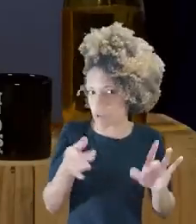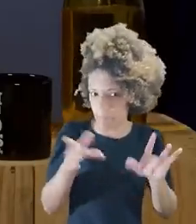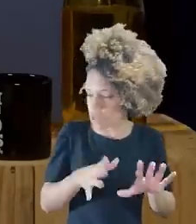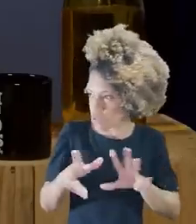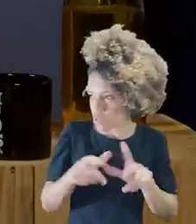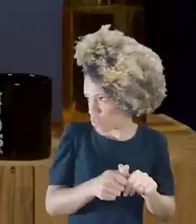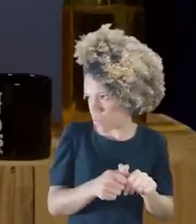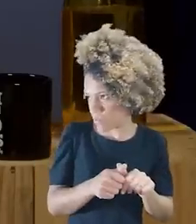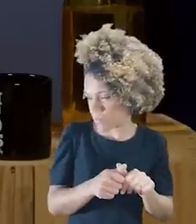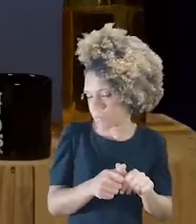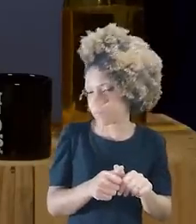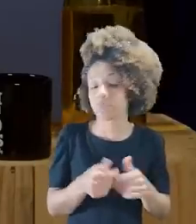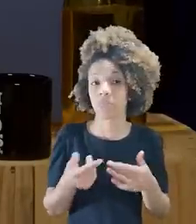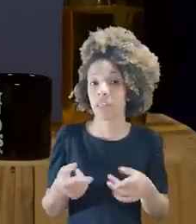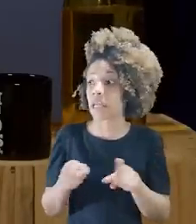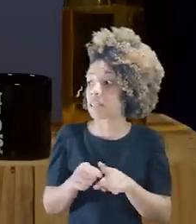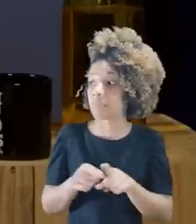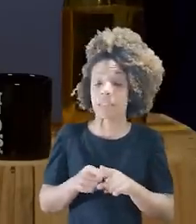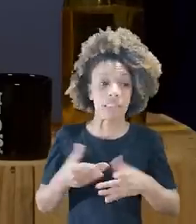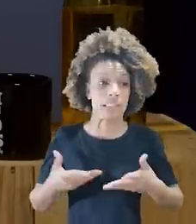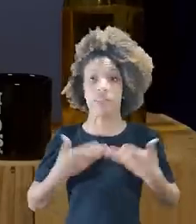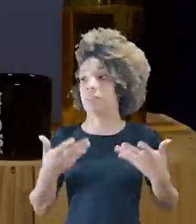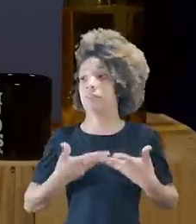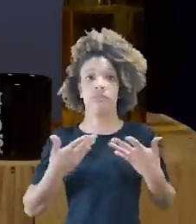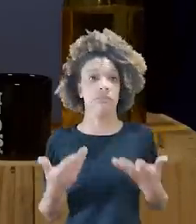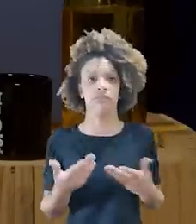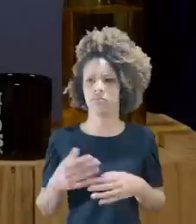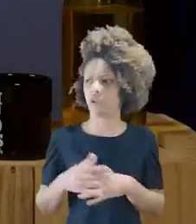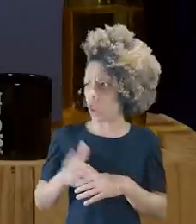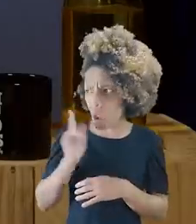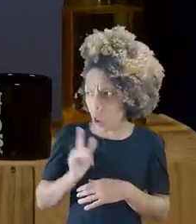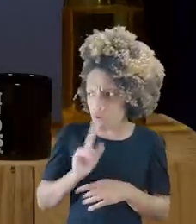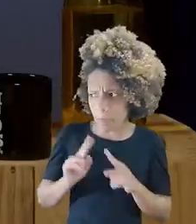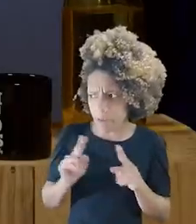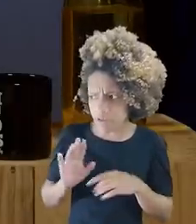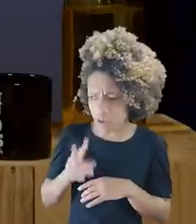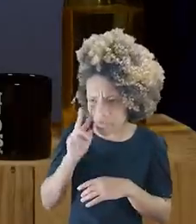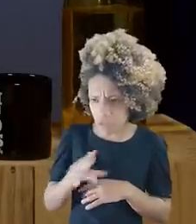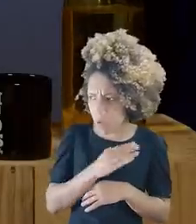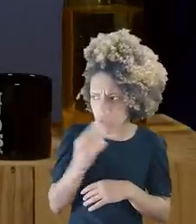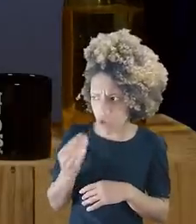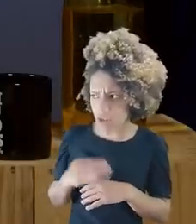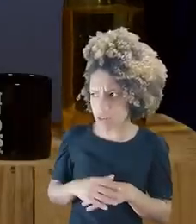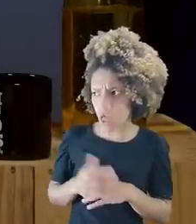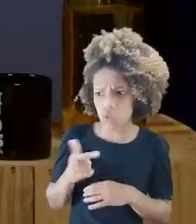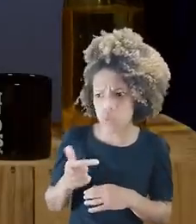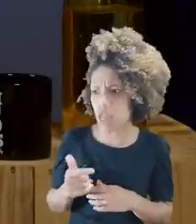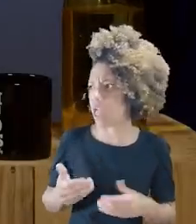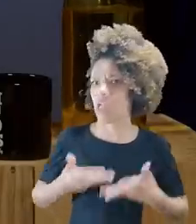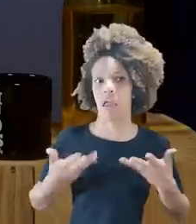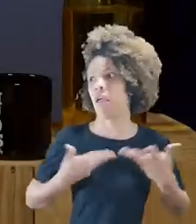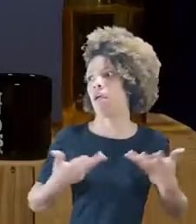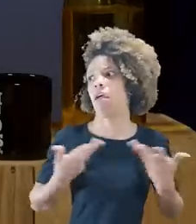tudo entendeu mesmo ah impulsiva eh Claro Mas você já viu algum adolescente sem ser impulsivo ainda mais